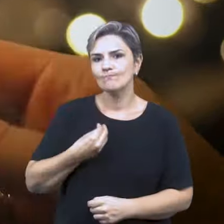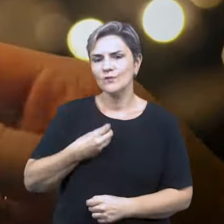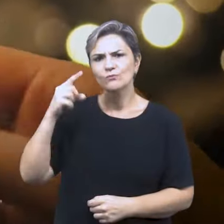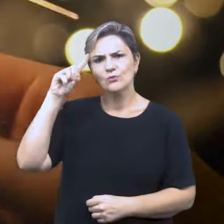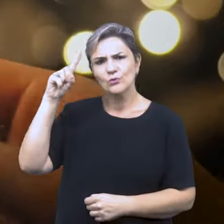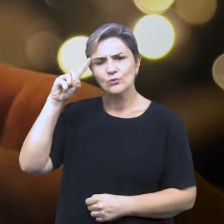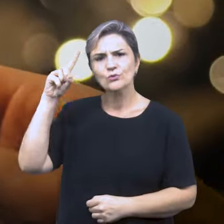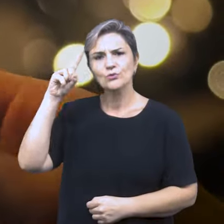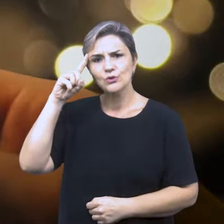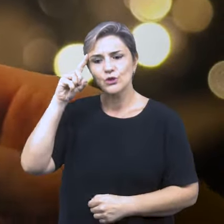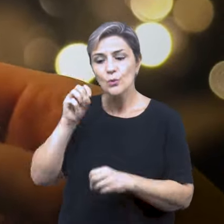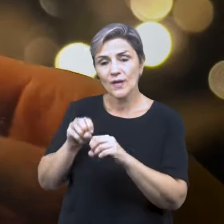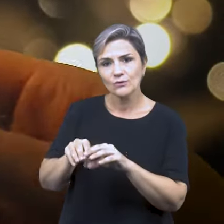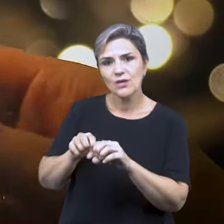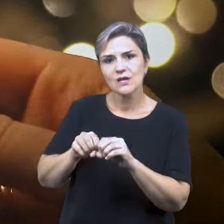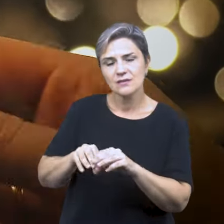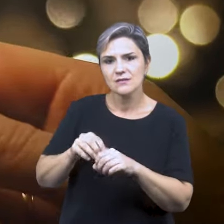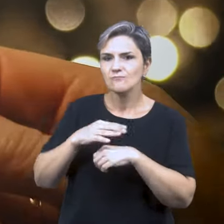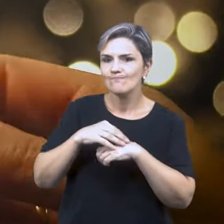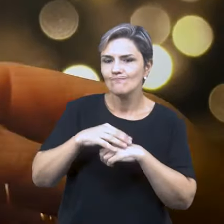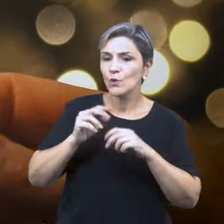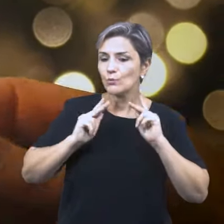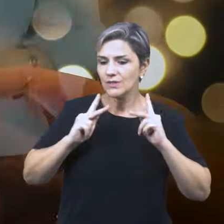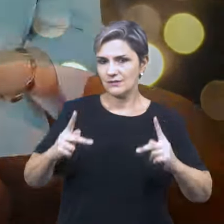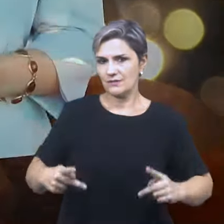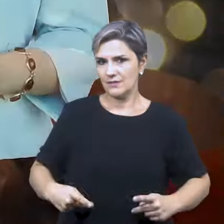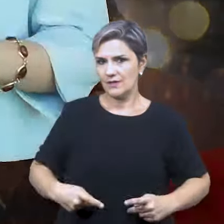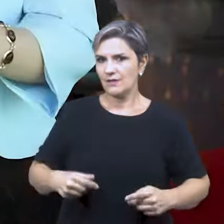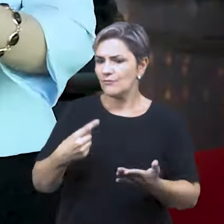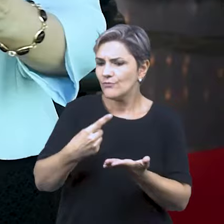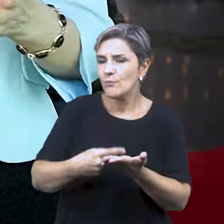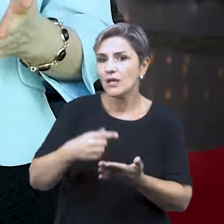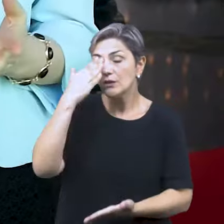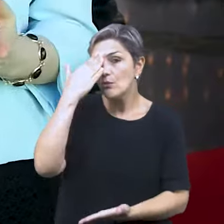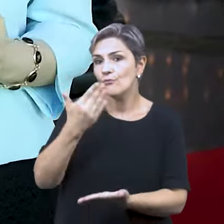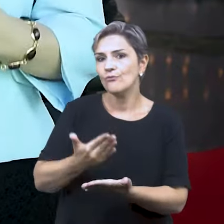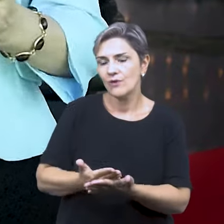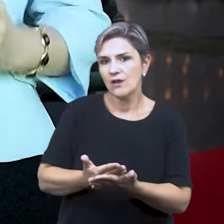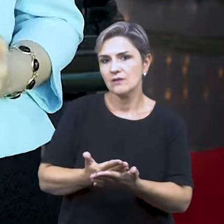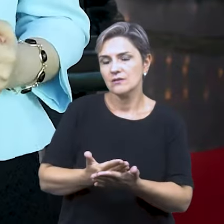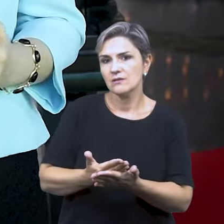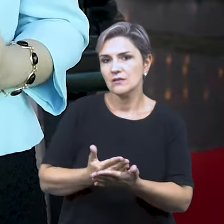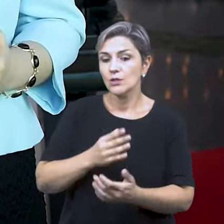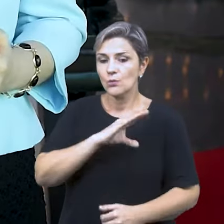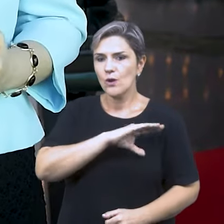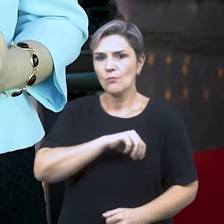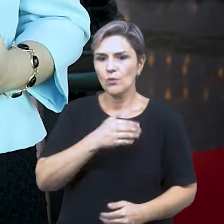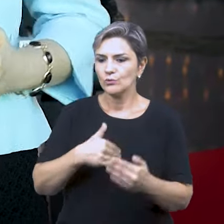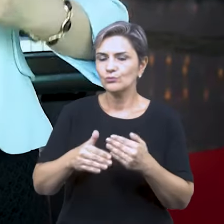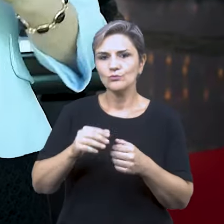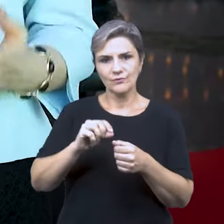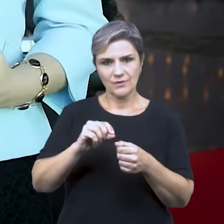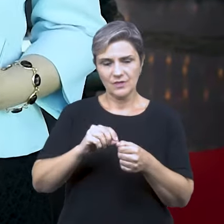cada dia, uma educação afetiva e humanizada, firmada na confiança mútua e no amor pelo que